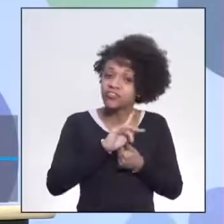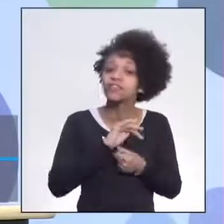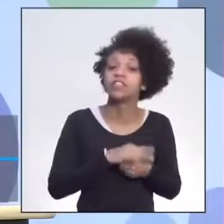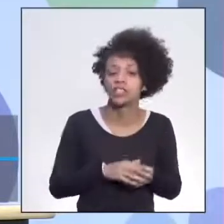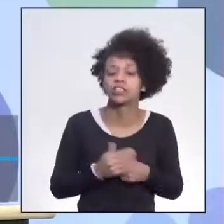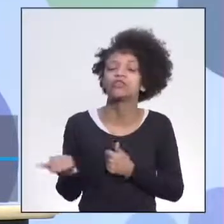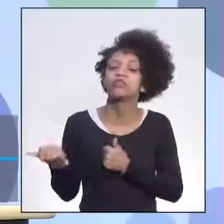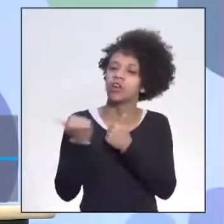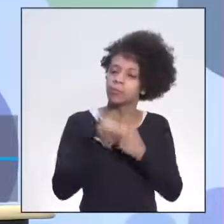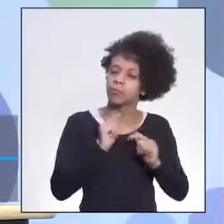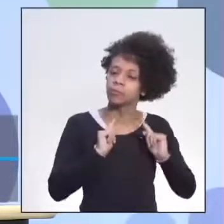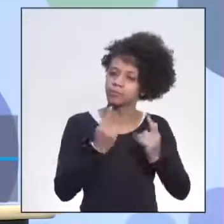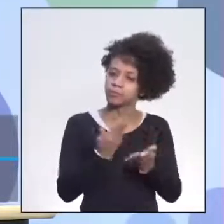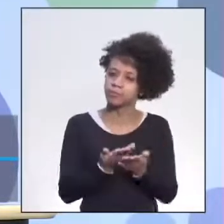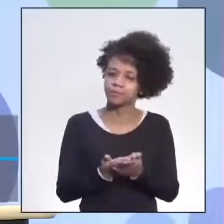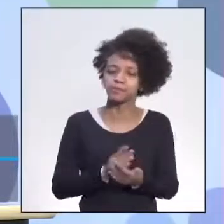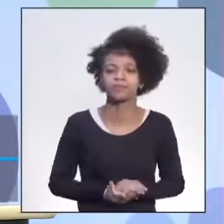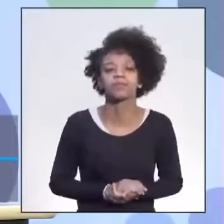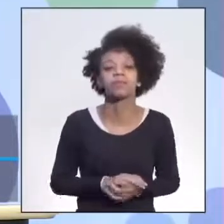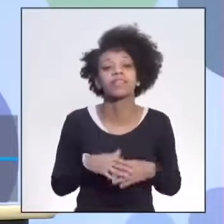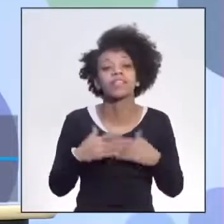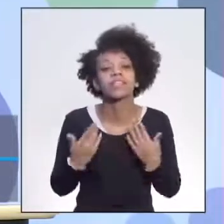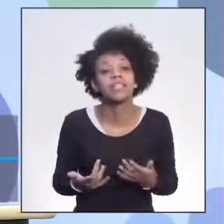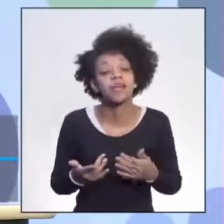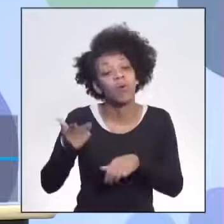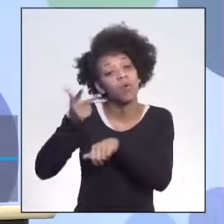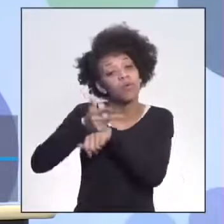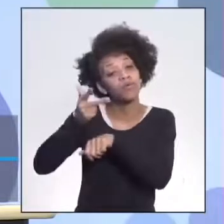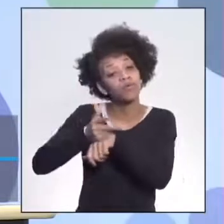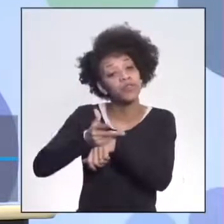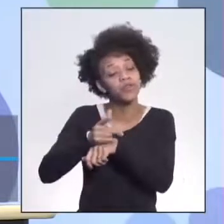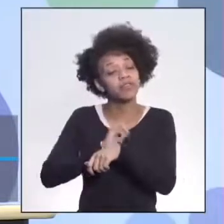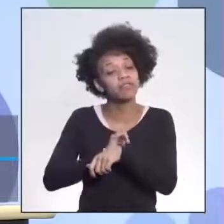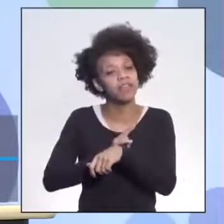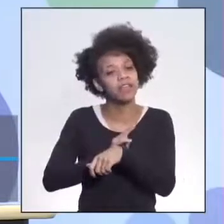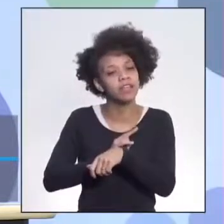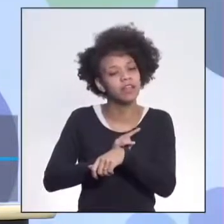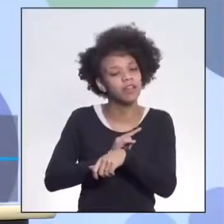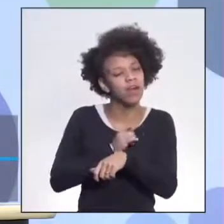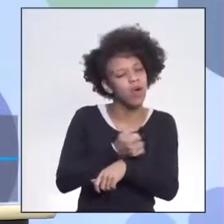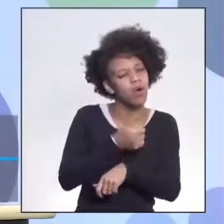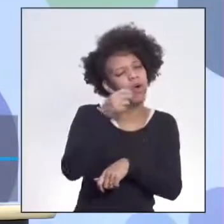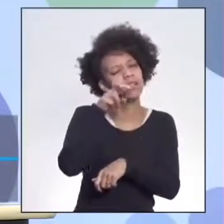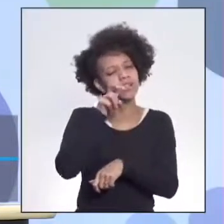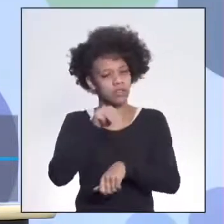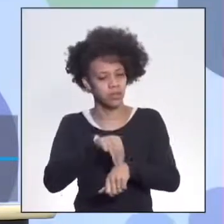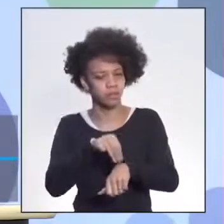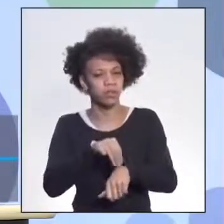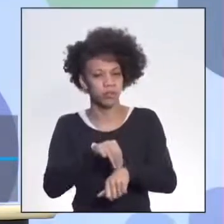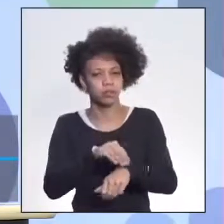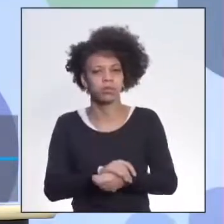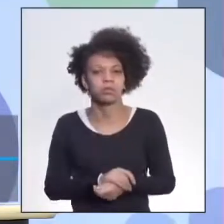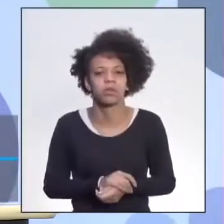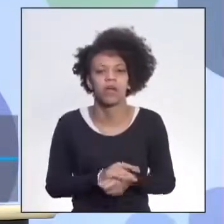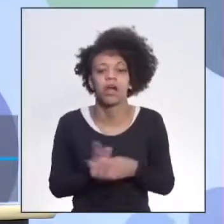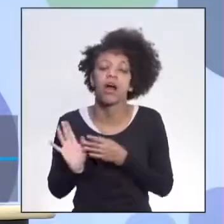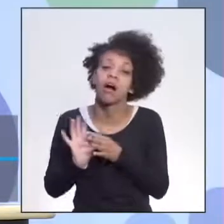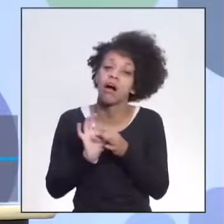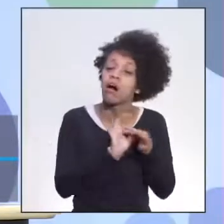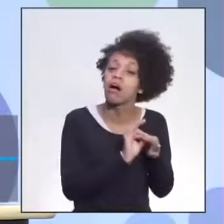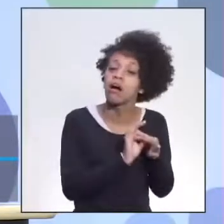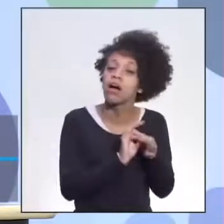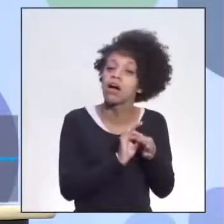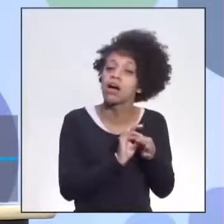para as aulas de geografia. Então, esse vídeo ele tem em torno de quase 5 minutos, ele está